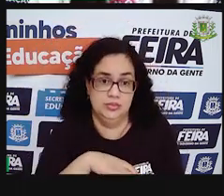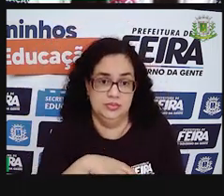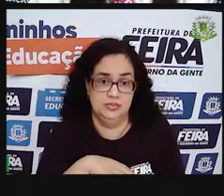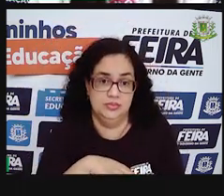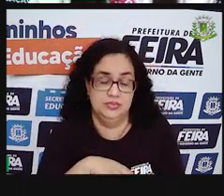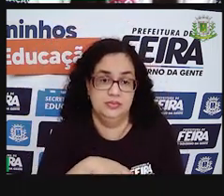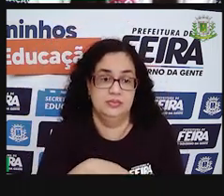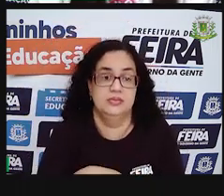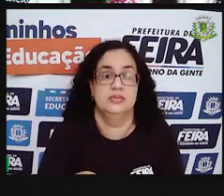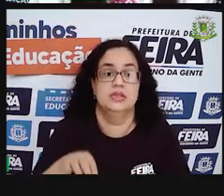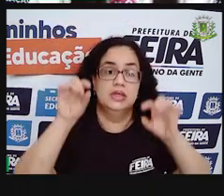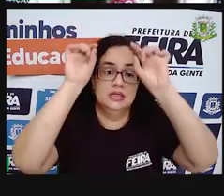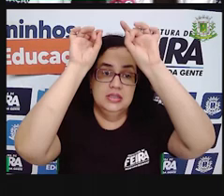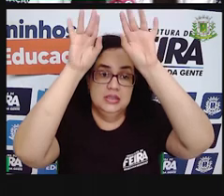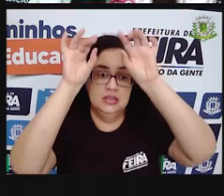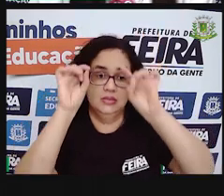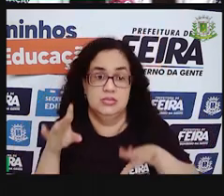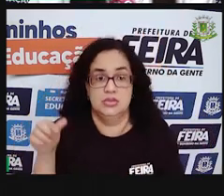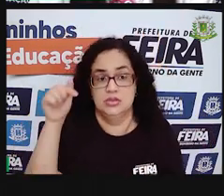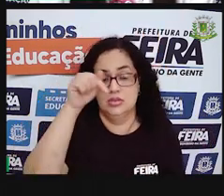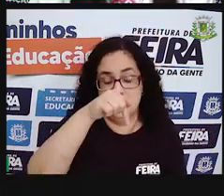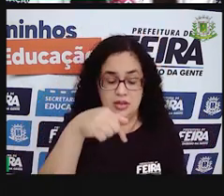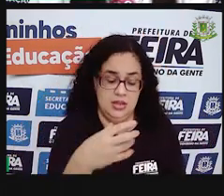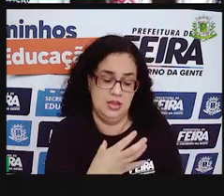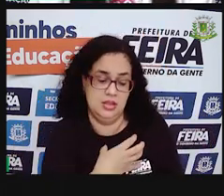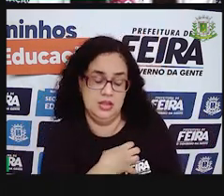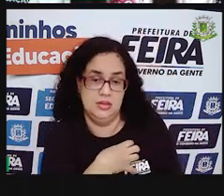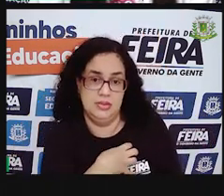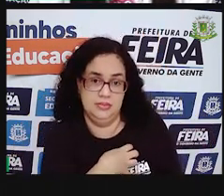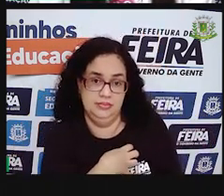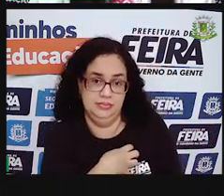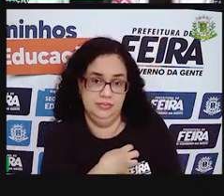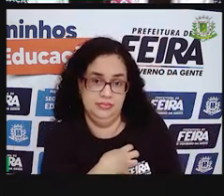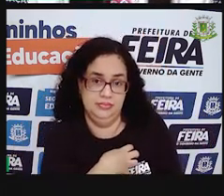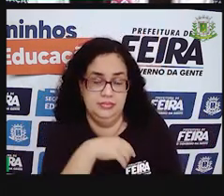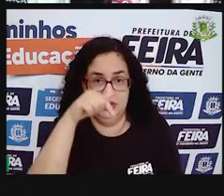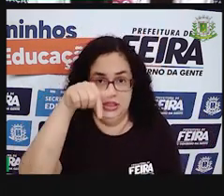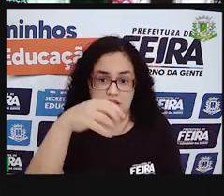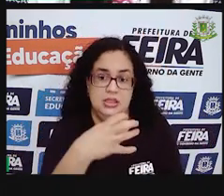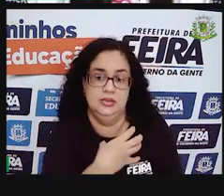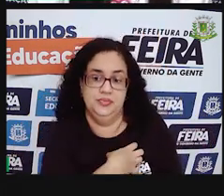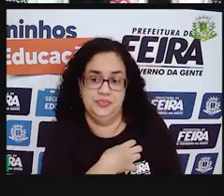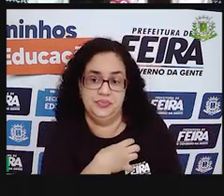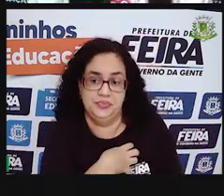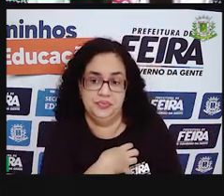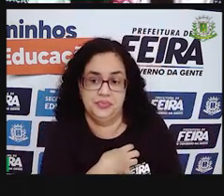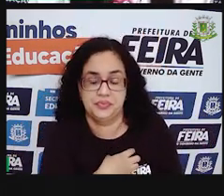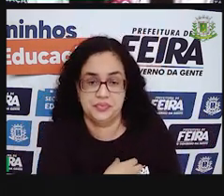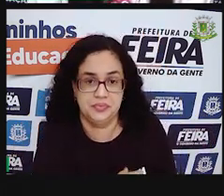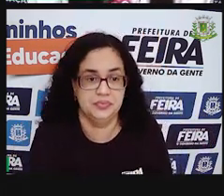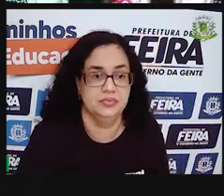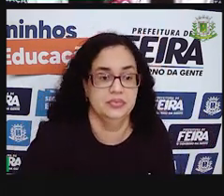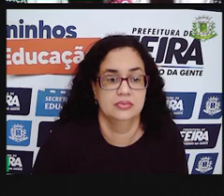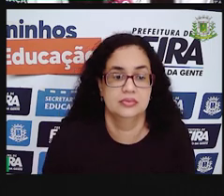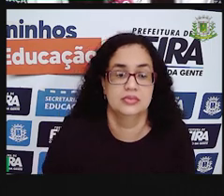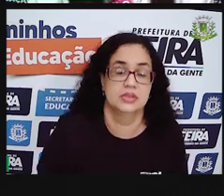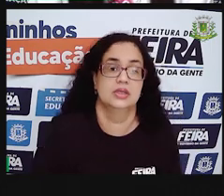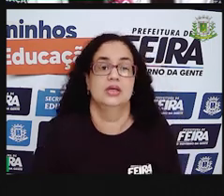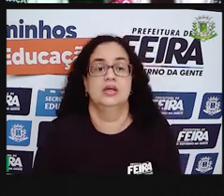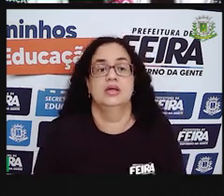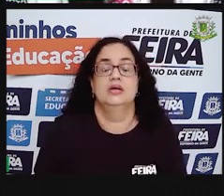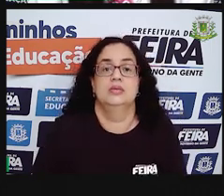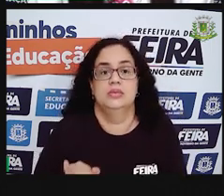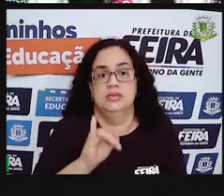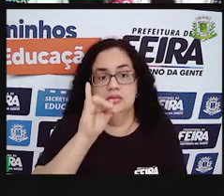E eles se estabeleceram praticamente todo o território nacional, especialmente na Bahia. É